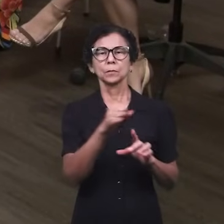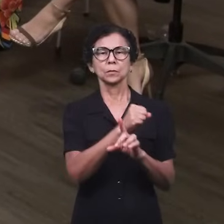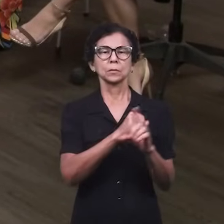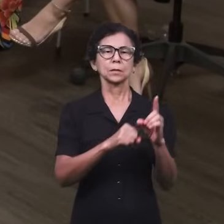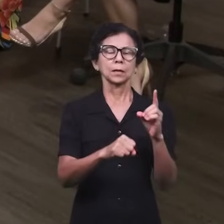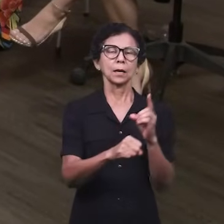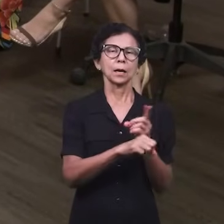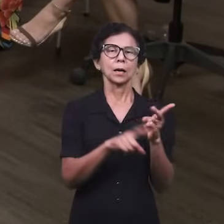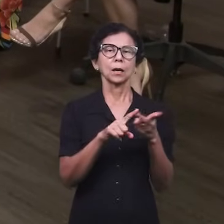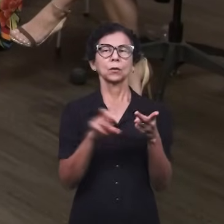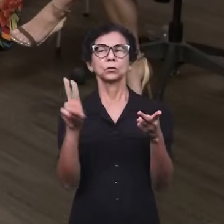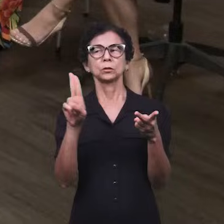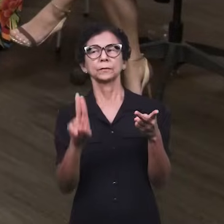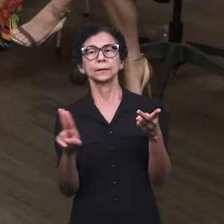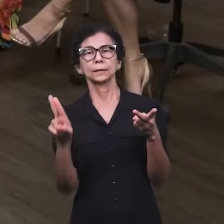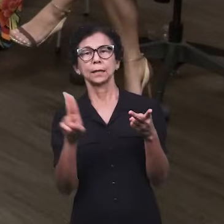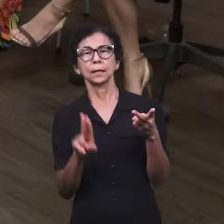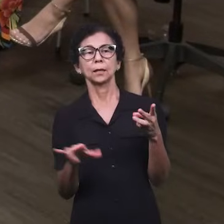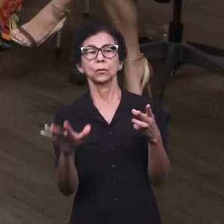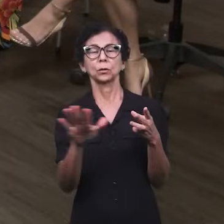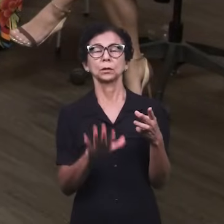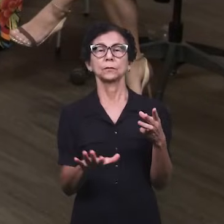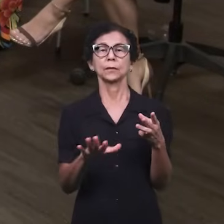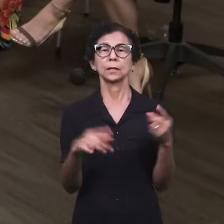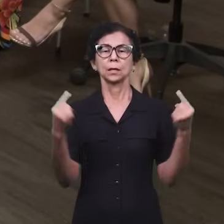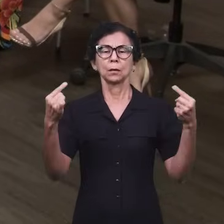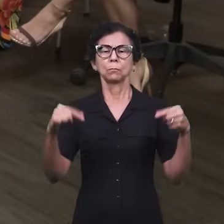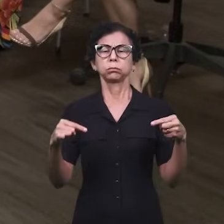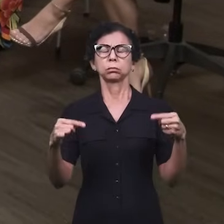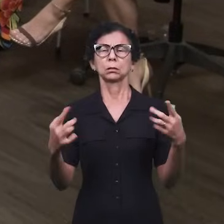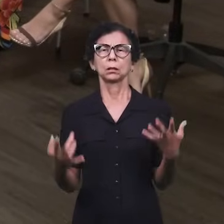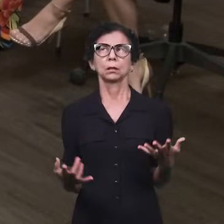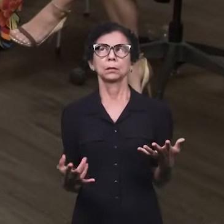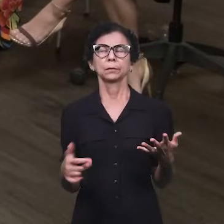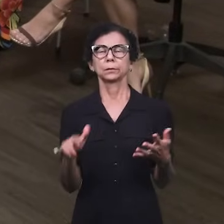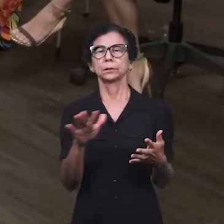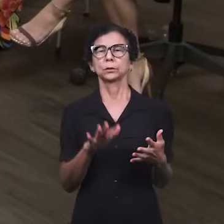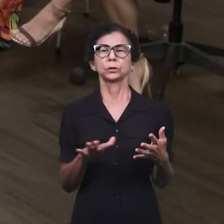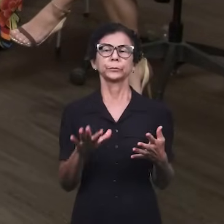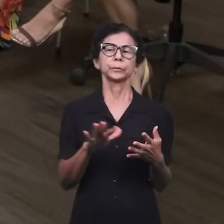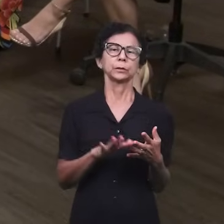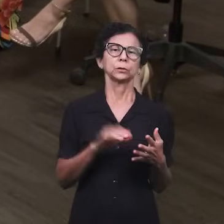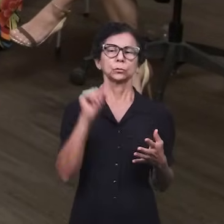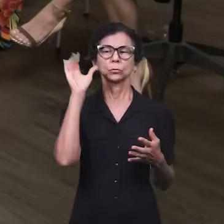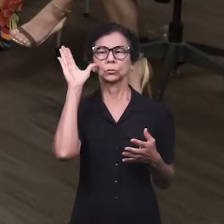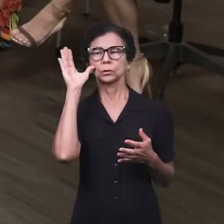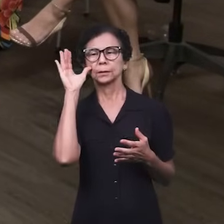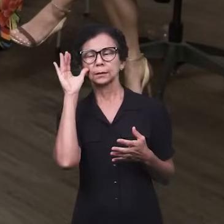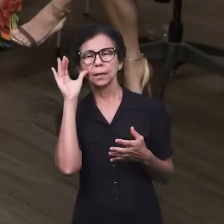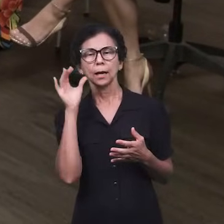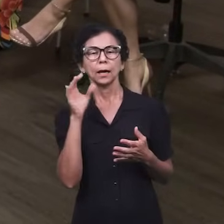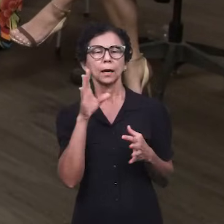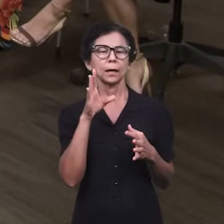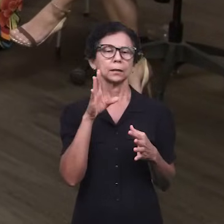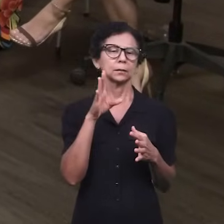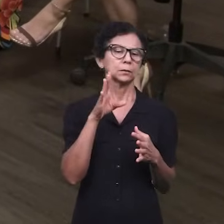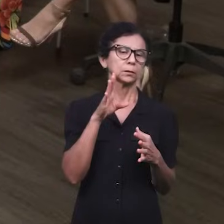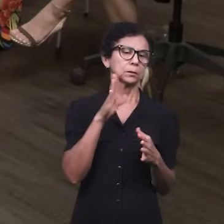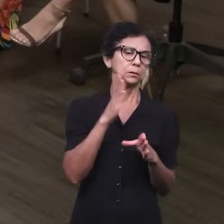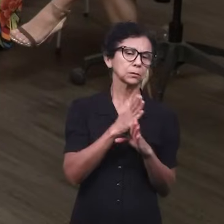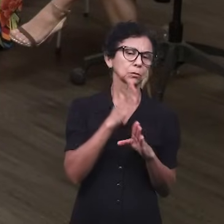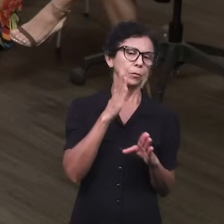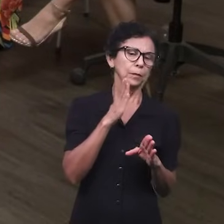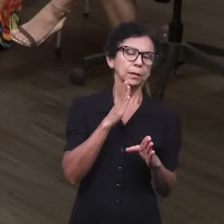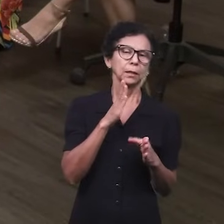um ambiente de descobertas um ambiente de contestação o ambiente e de de buscas por